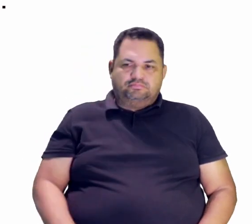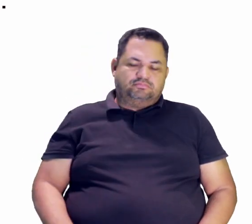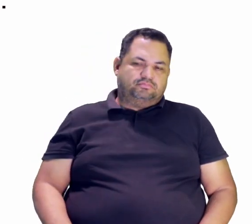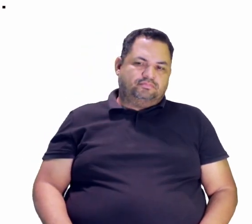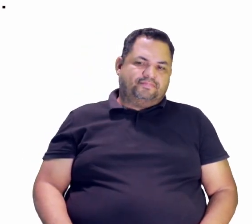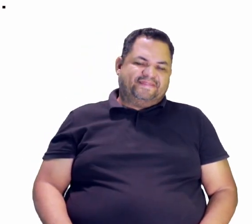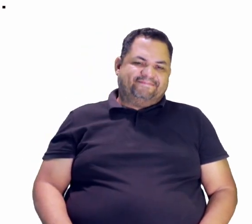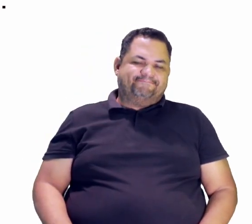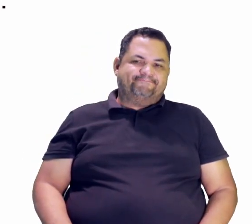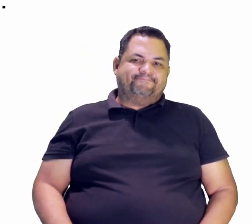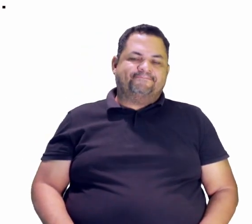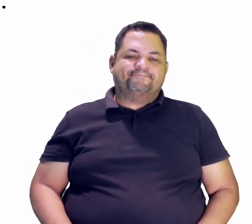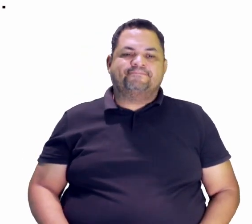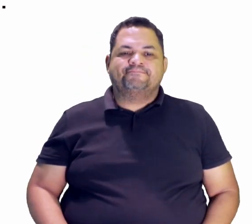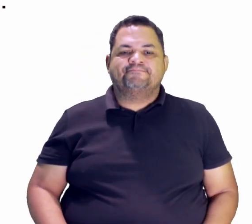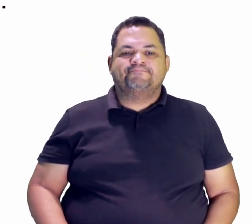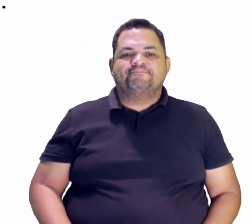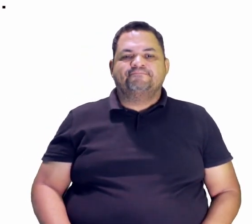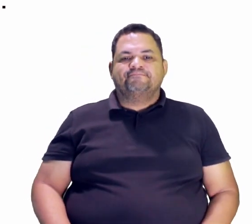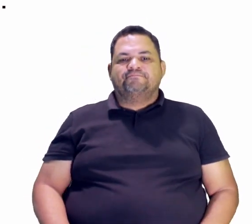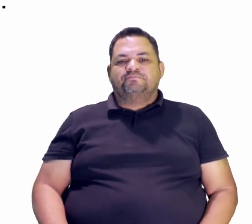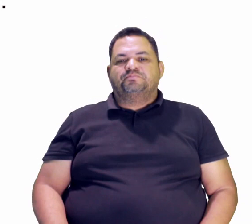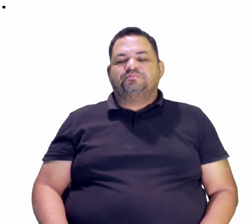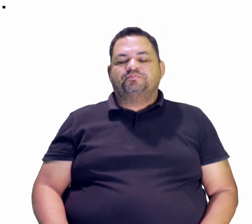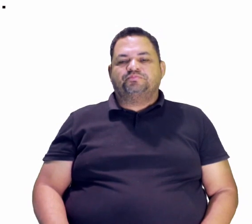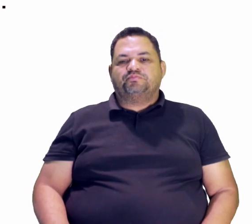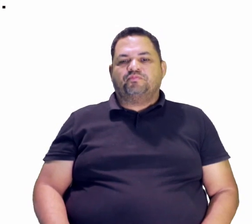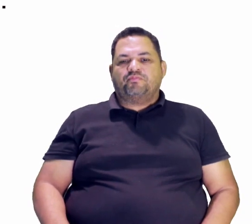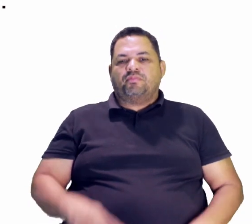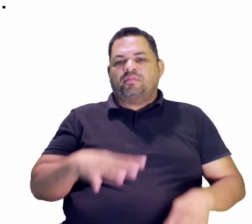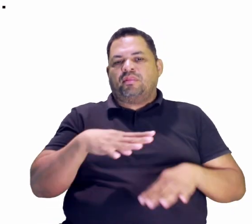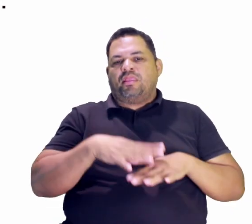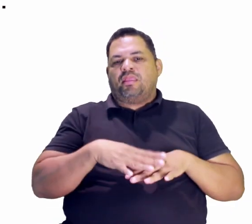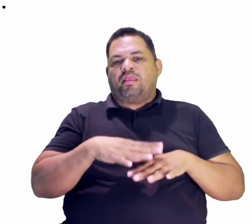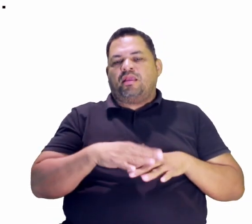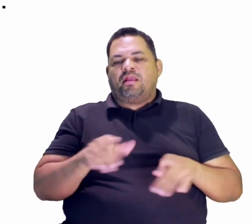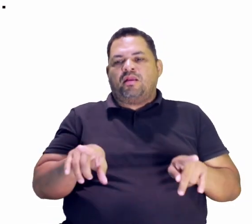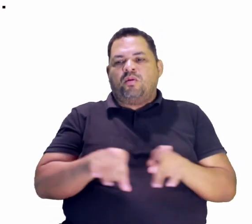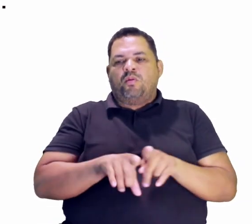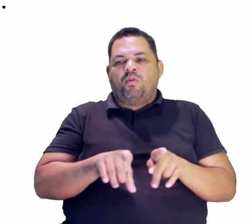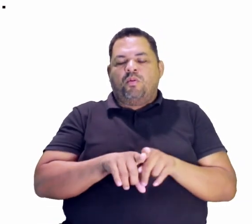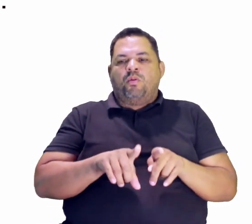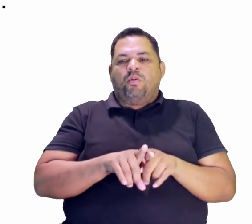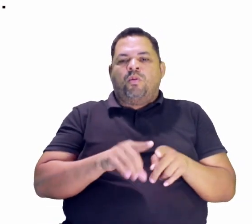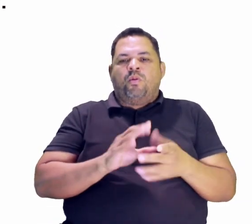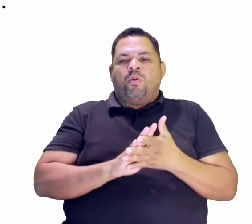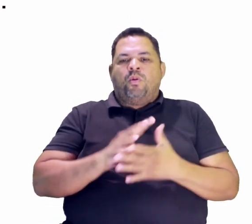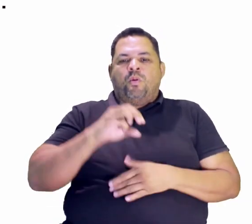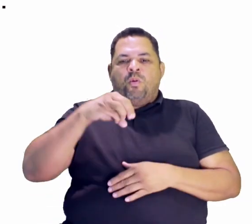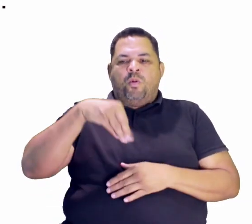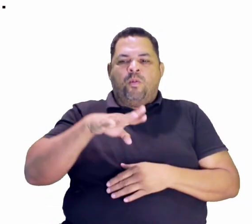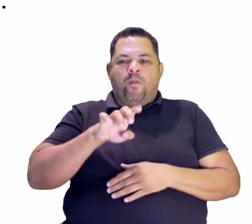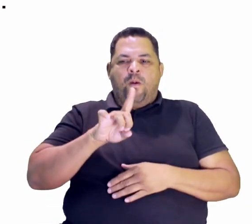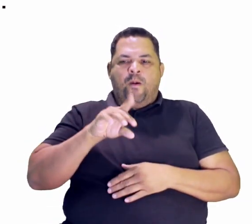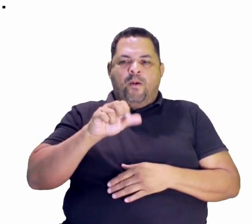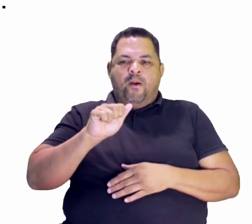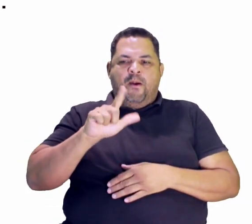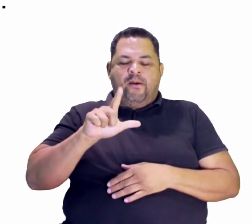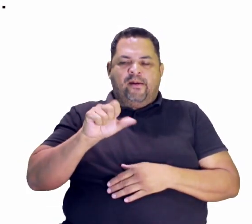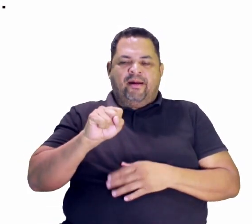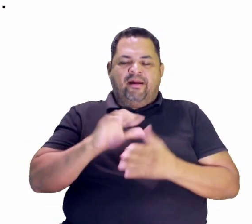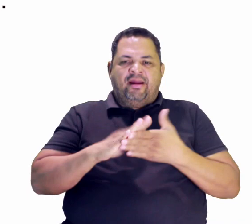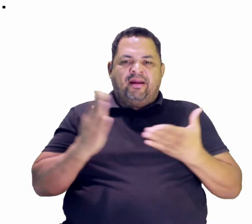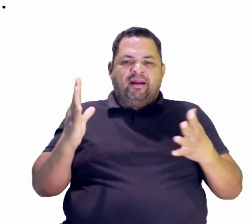coisa, tá? Aqui é matemática. Os vetores, eles também têm módulos, tá? A questão que você não pode